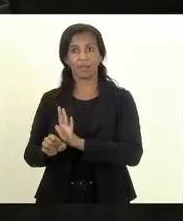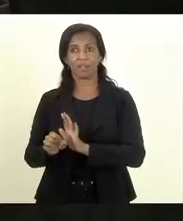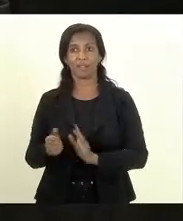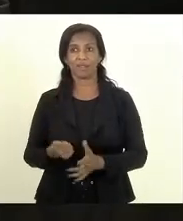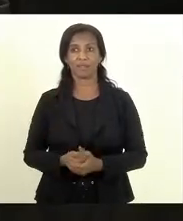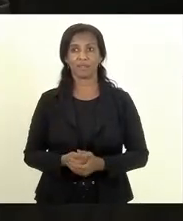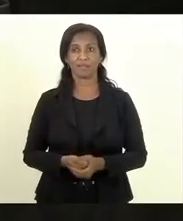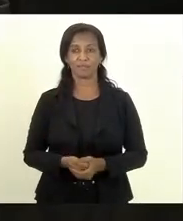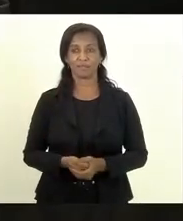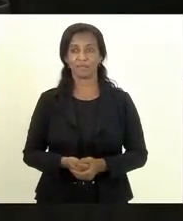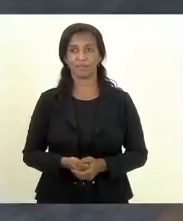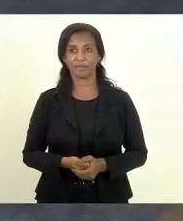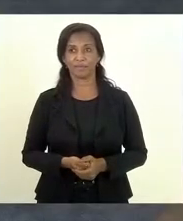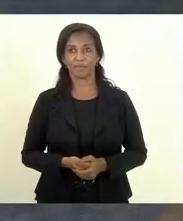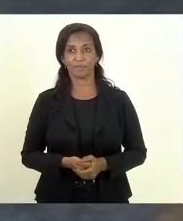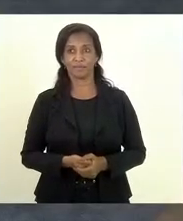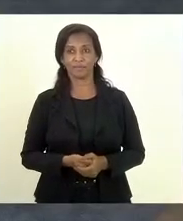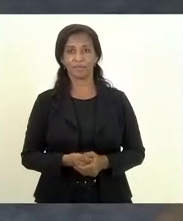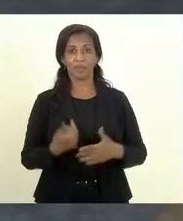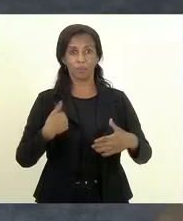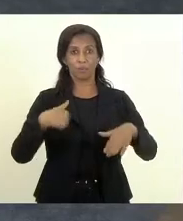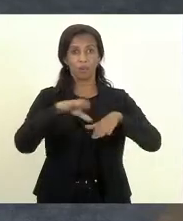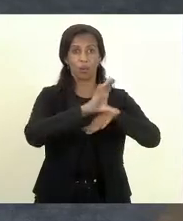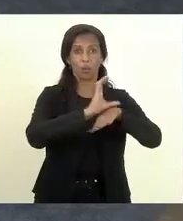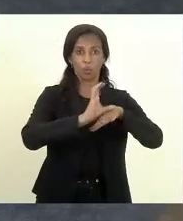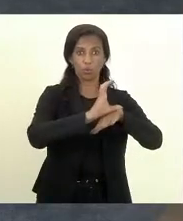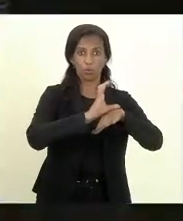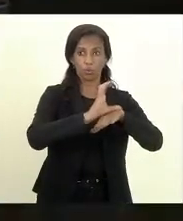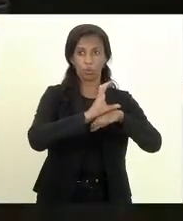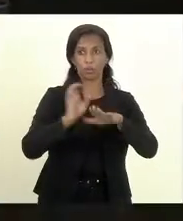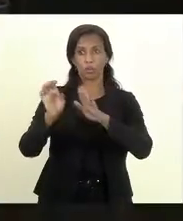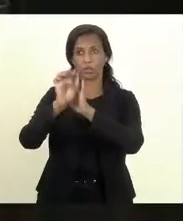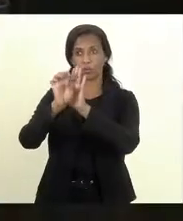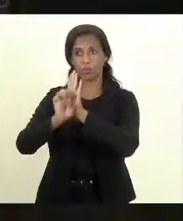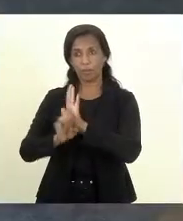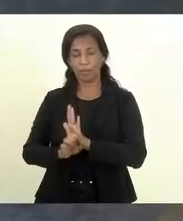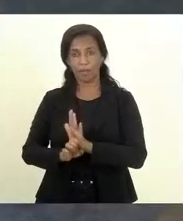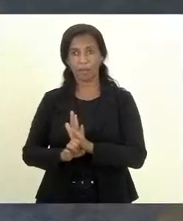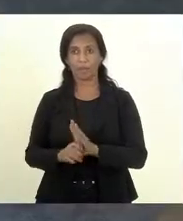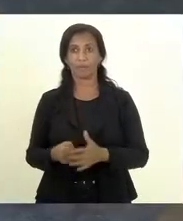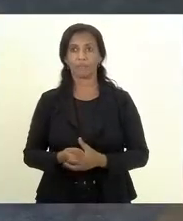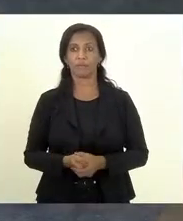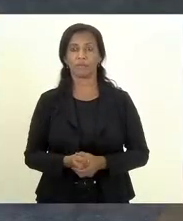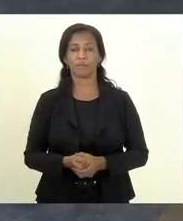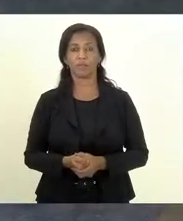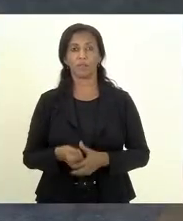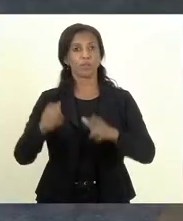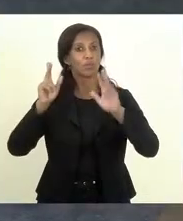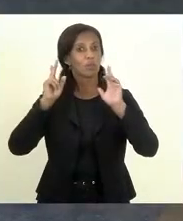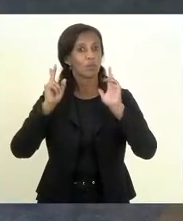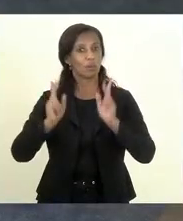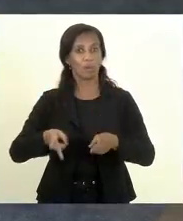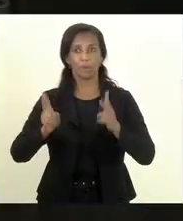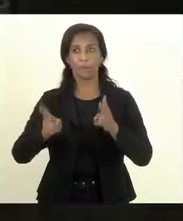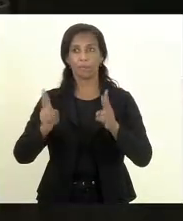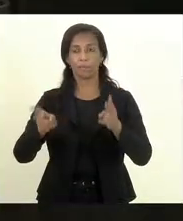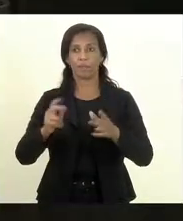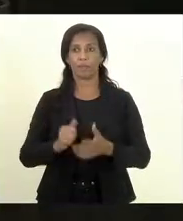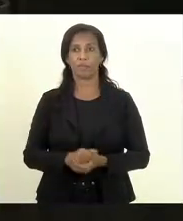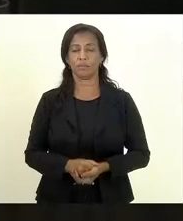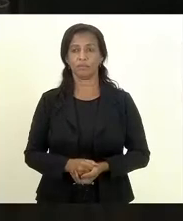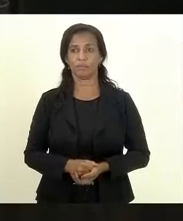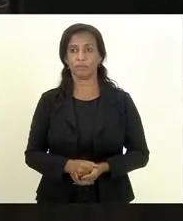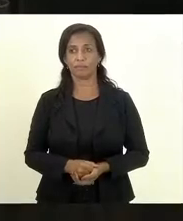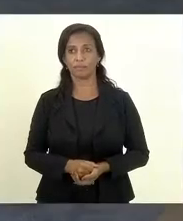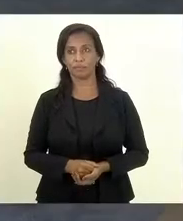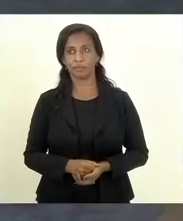e as emendas do Márcio Pacheco. Meu voto é constitucionalidade com emendas. São iguais, presidente. Só que tem que não são os mesmos votos. É, os votos são diferentes. Pronto,